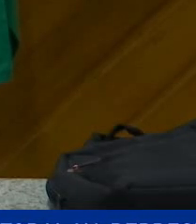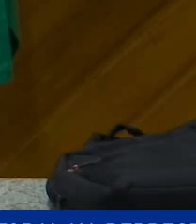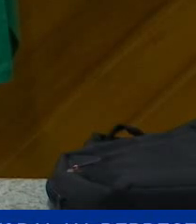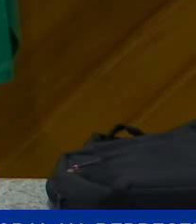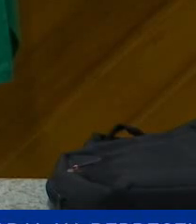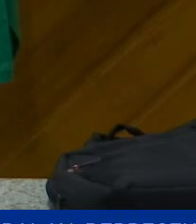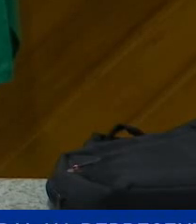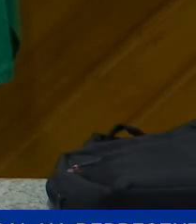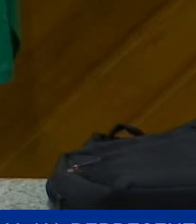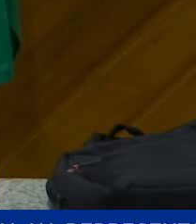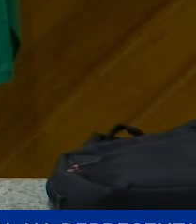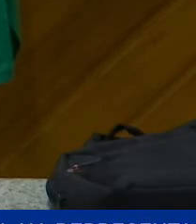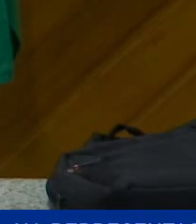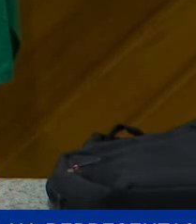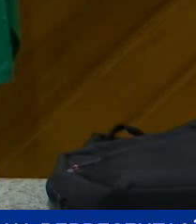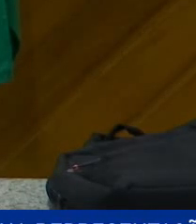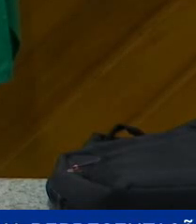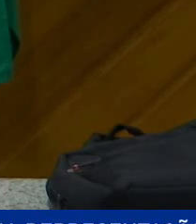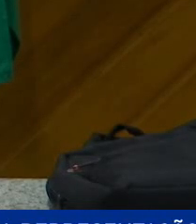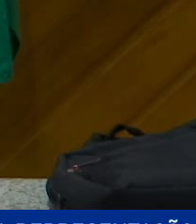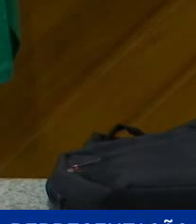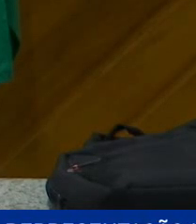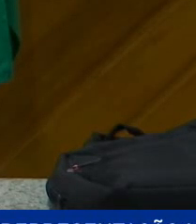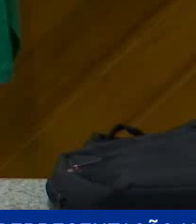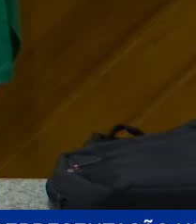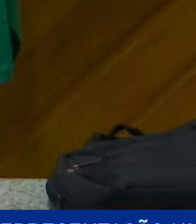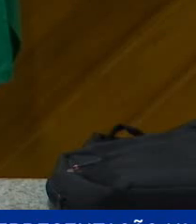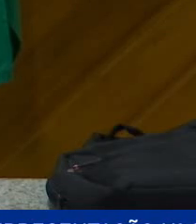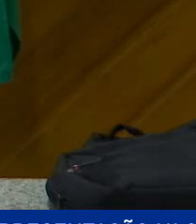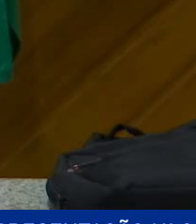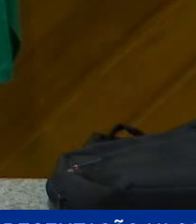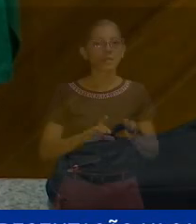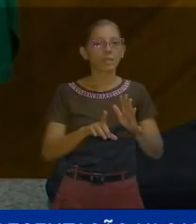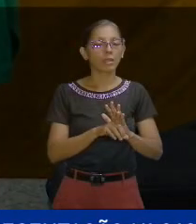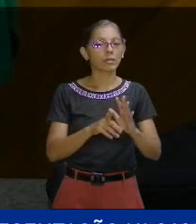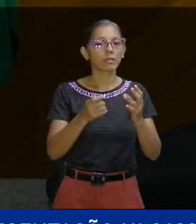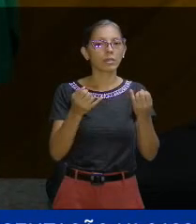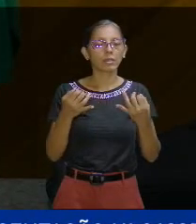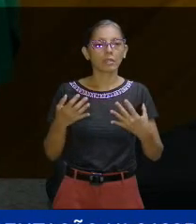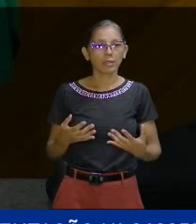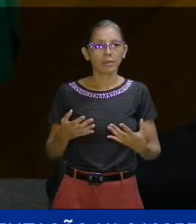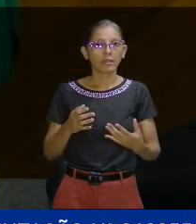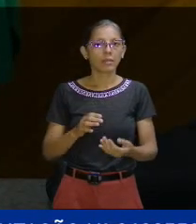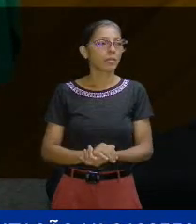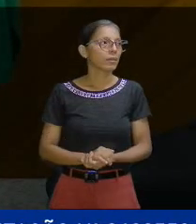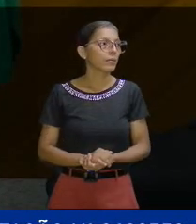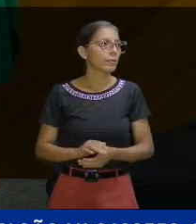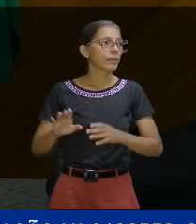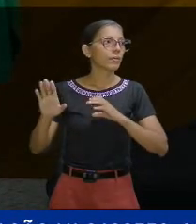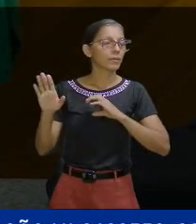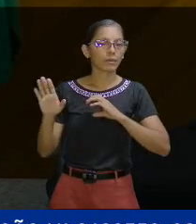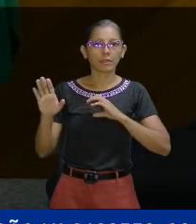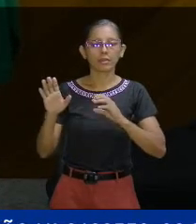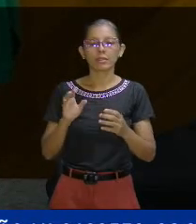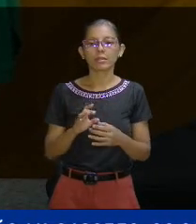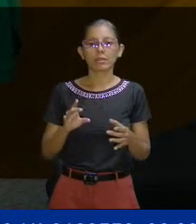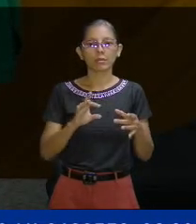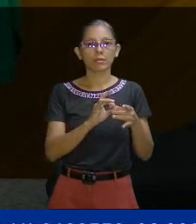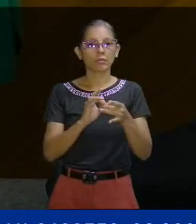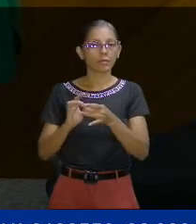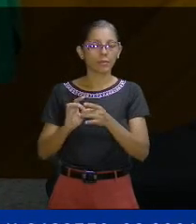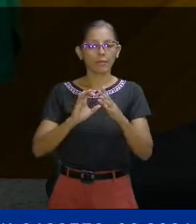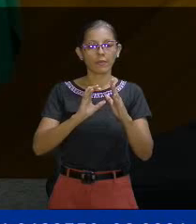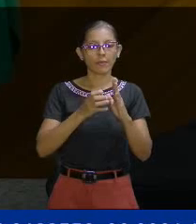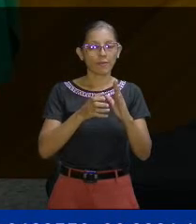Lei 9.504, disciplina as formas pelos quais os candidatos, partidos ou coligações podem veicular